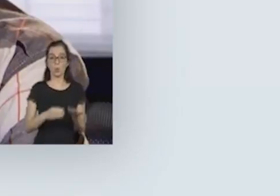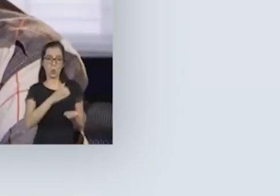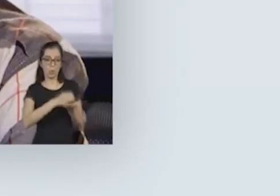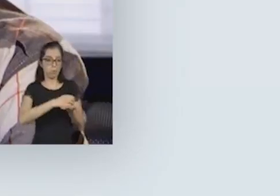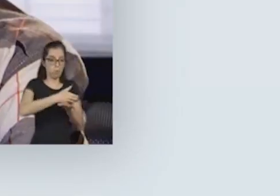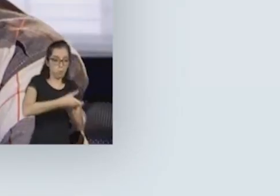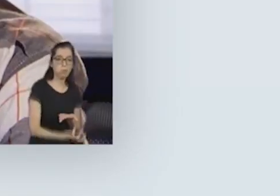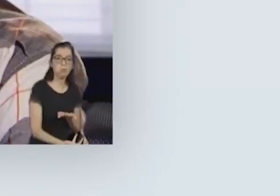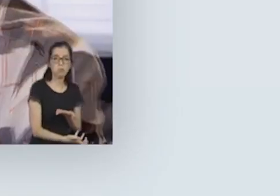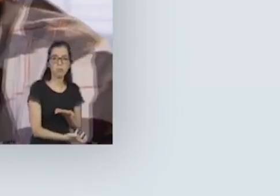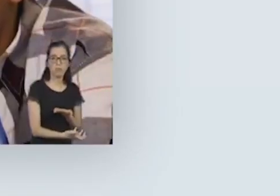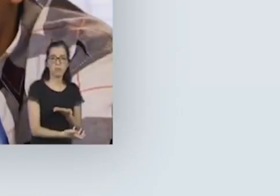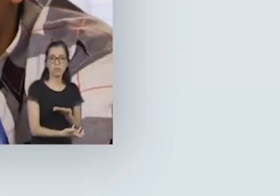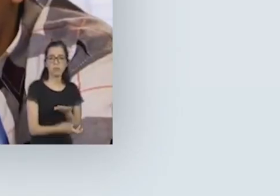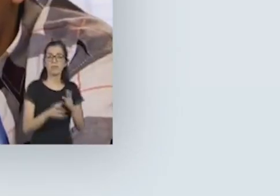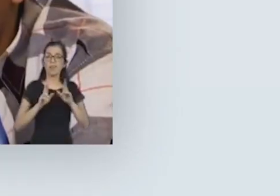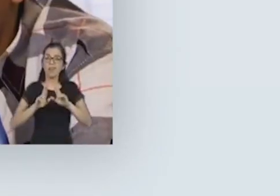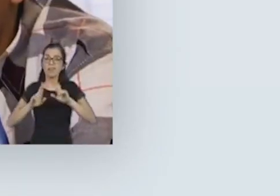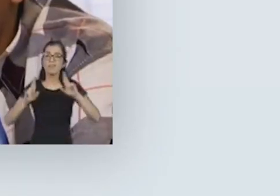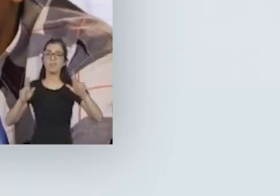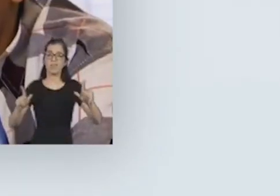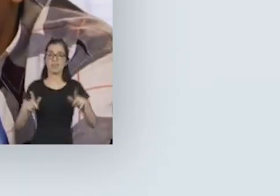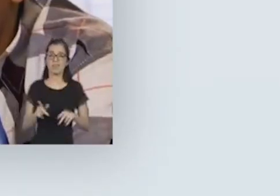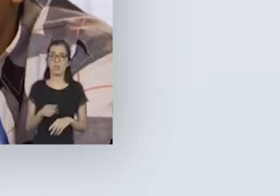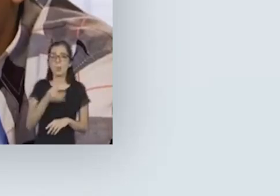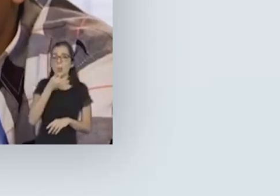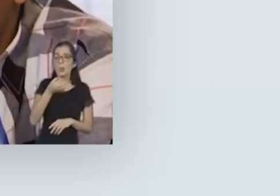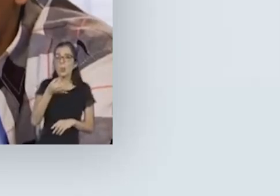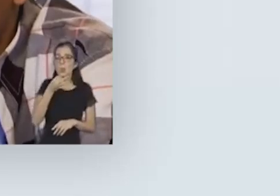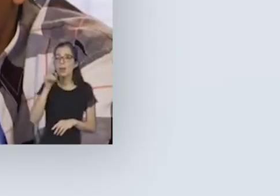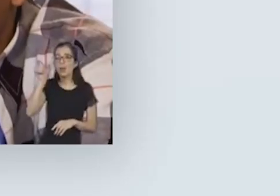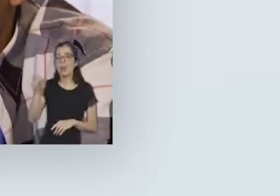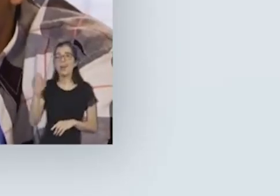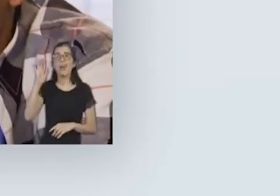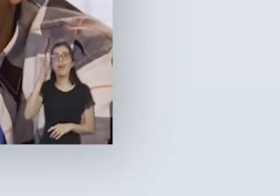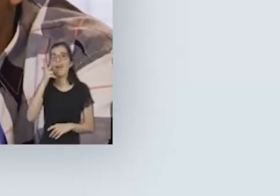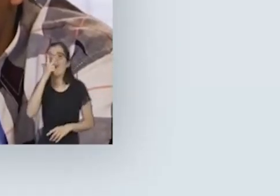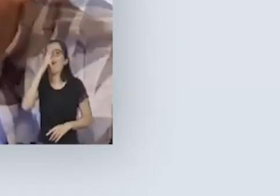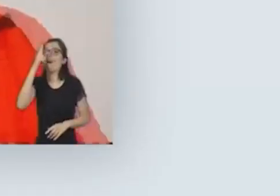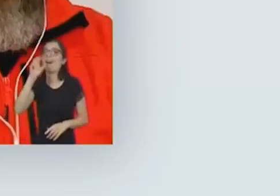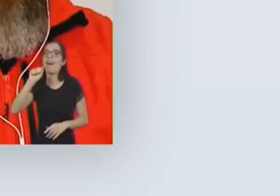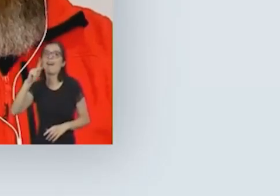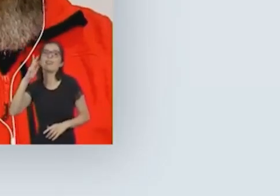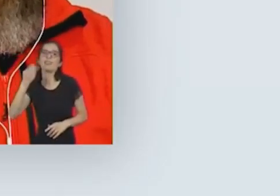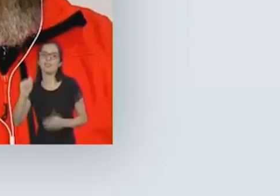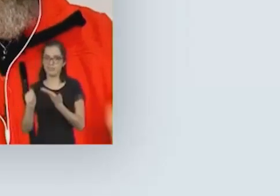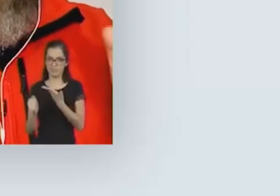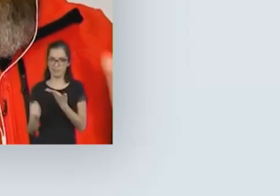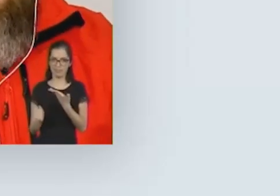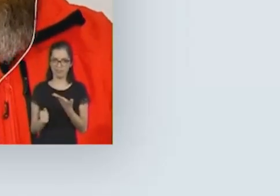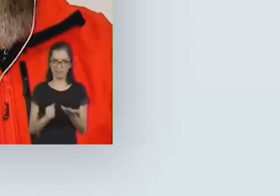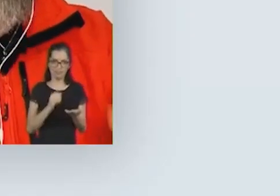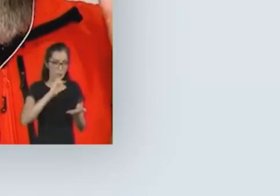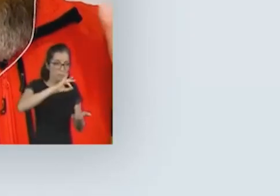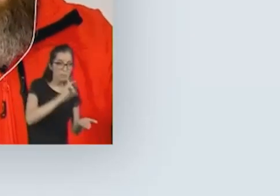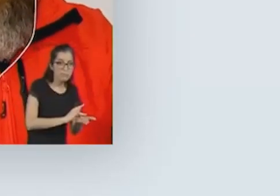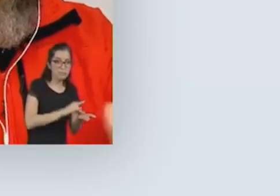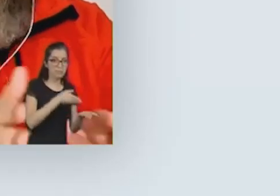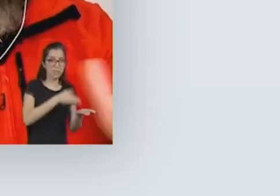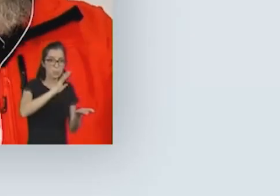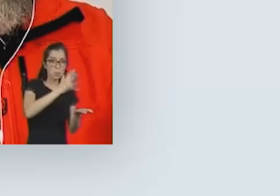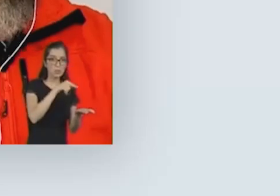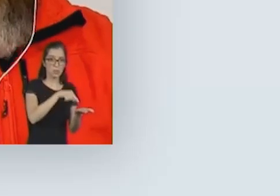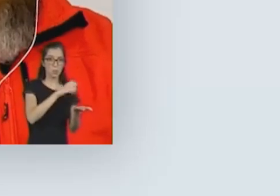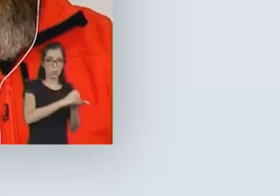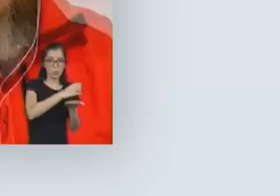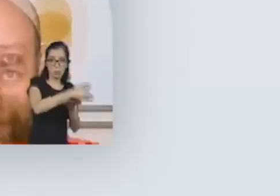quebrou? Veja que existe uma diferença grande. Então a opinião é aquilo que você acha, sem uma comprovação, enquanto o fato aconteceu, está